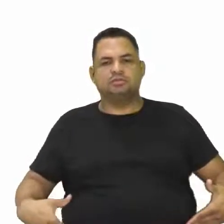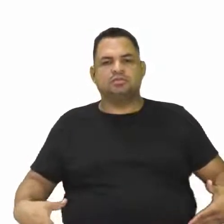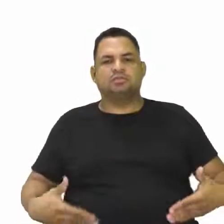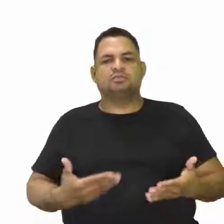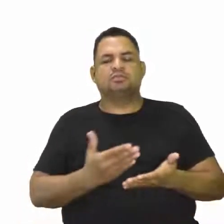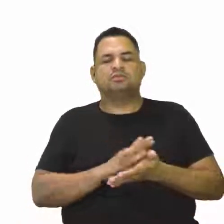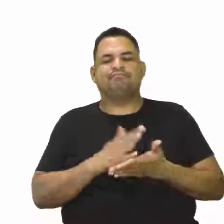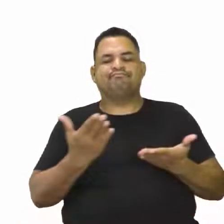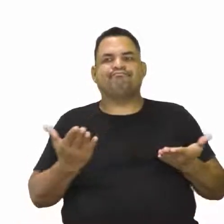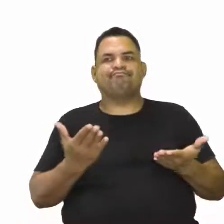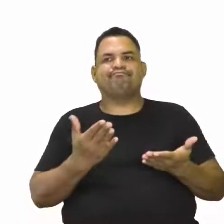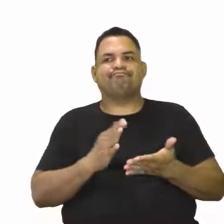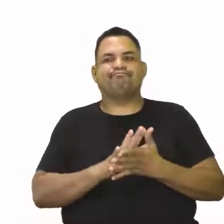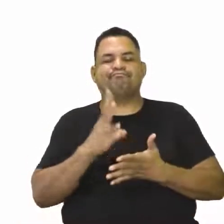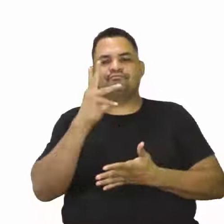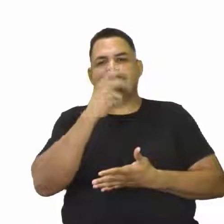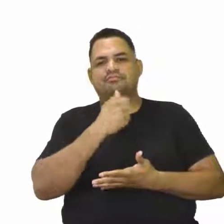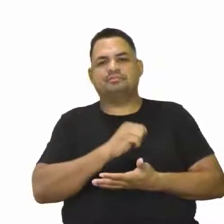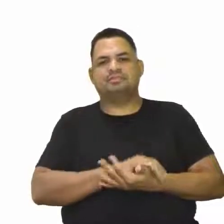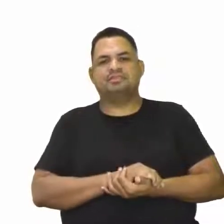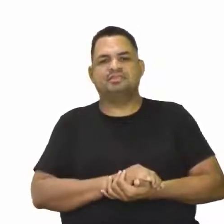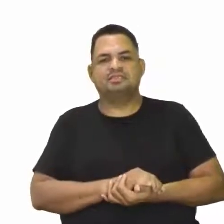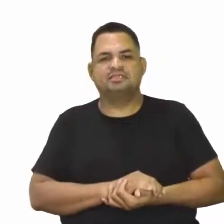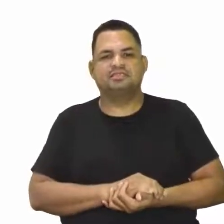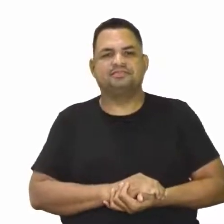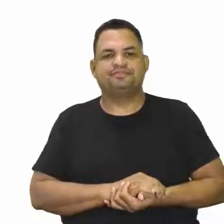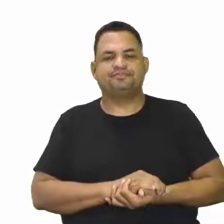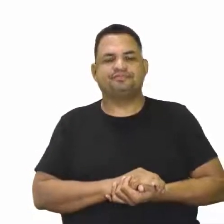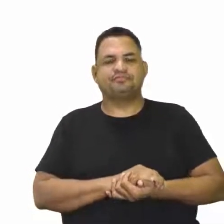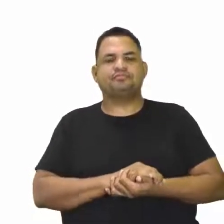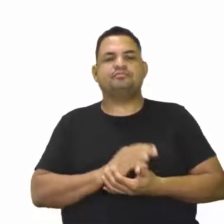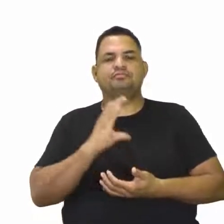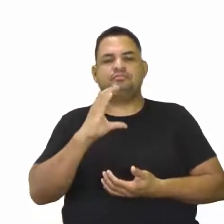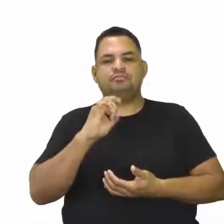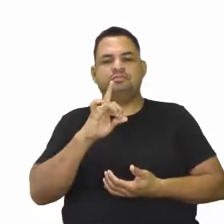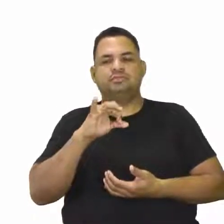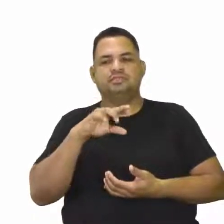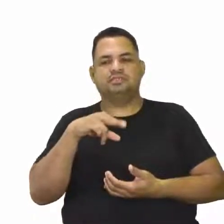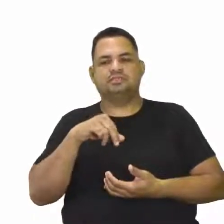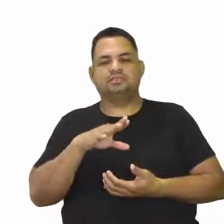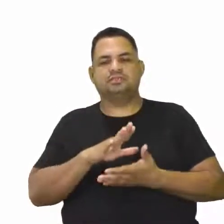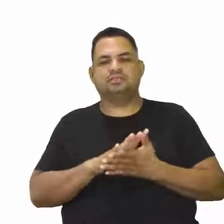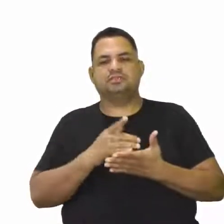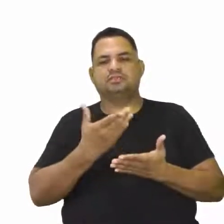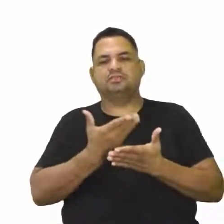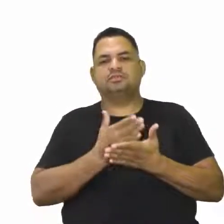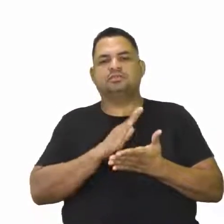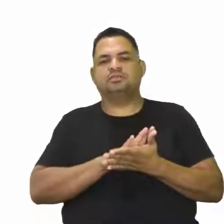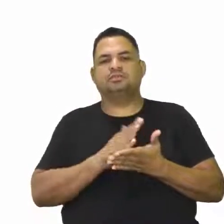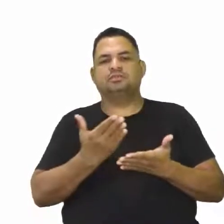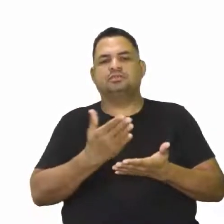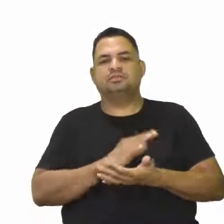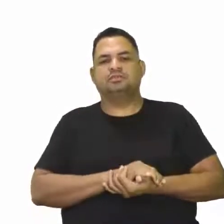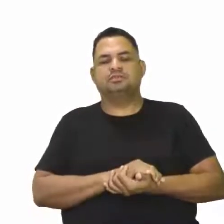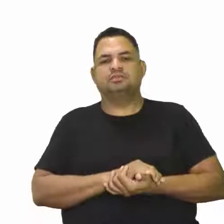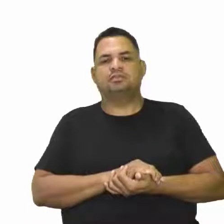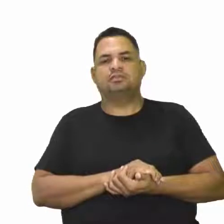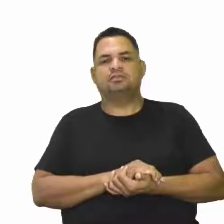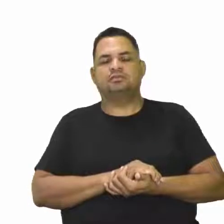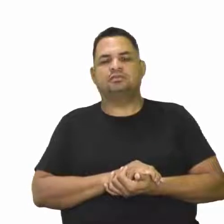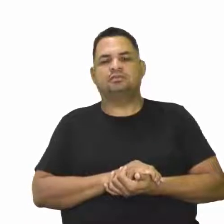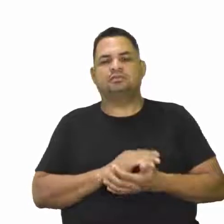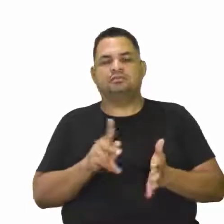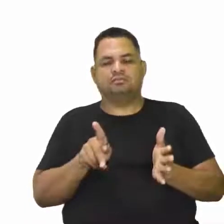é que é o nome? Não é lenço. O cetim, né? Você vai ter a tradução ali como cetim ou